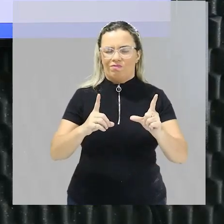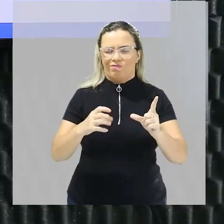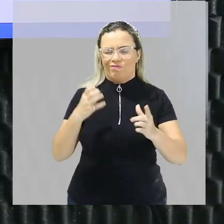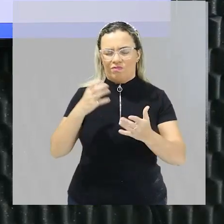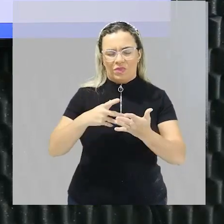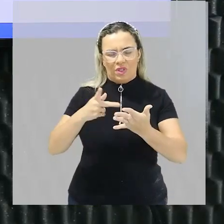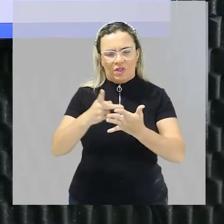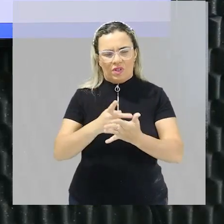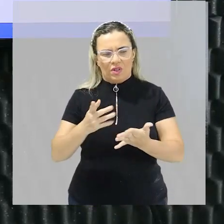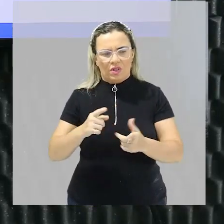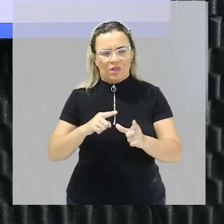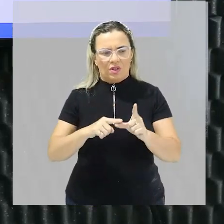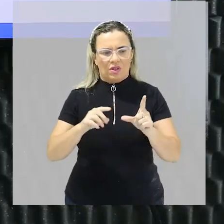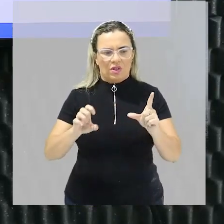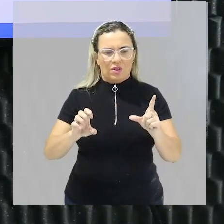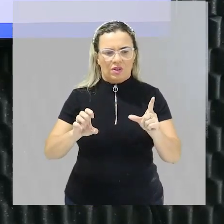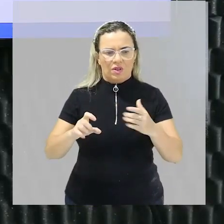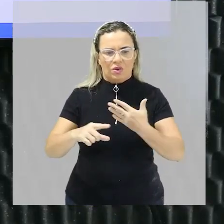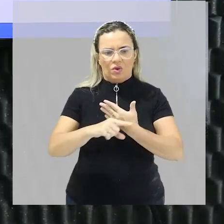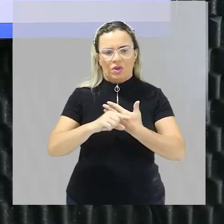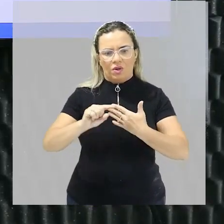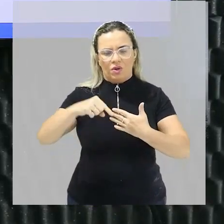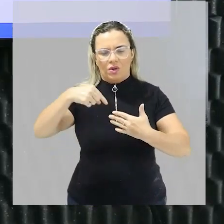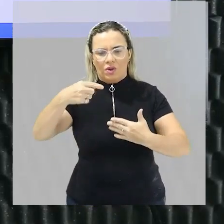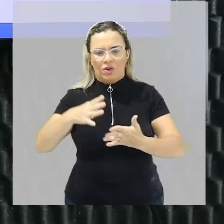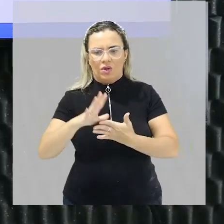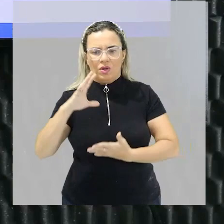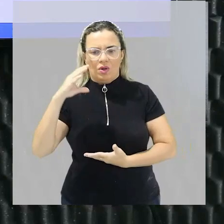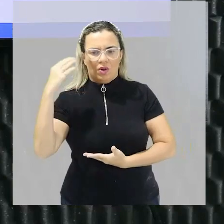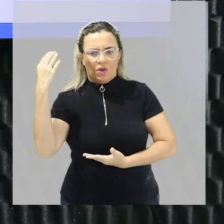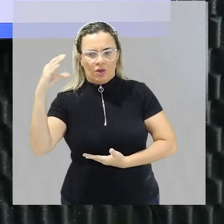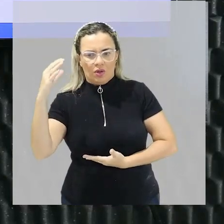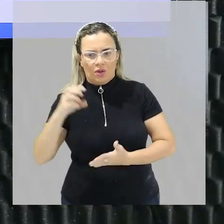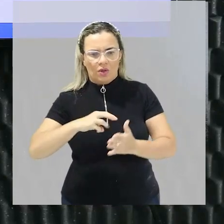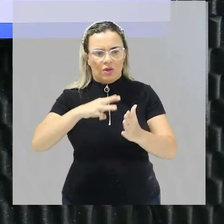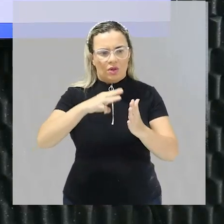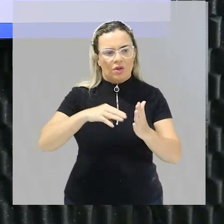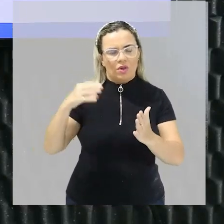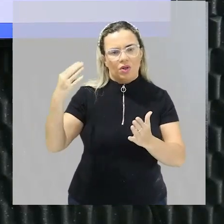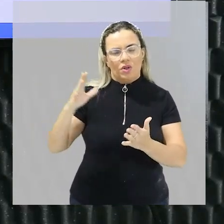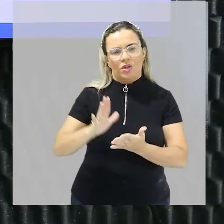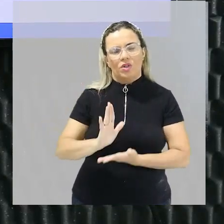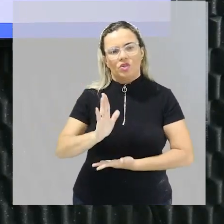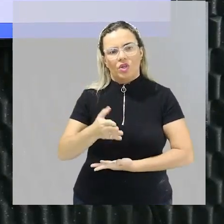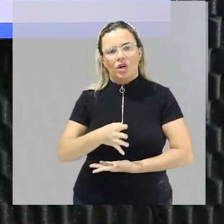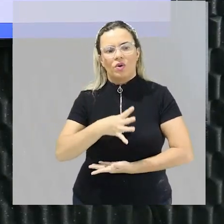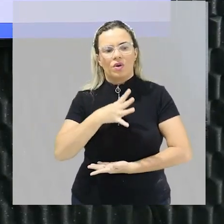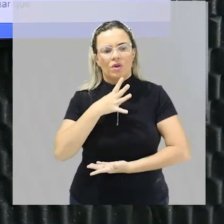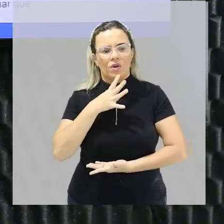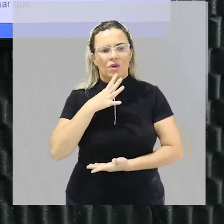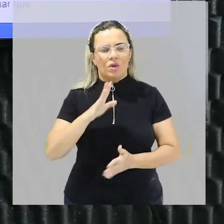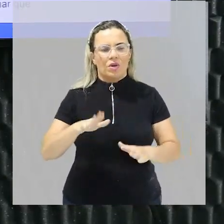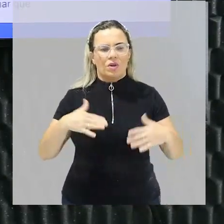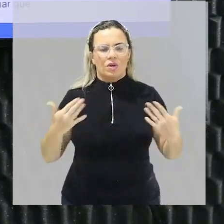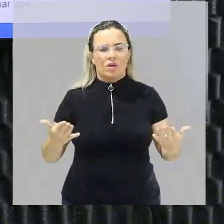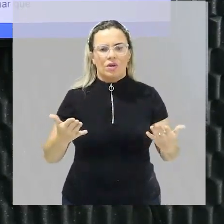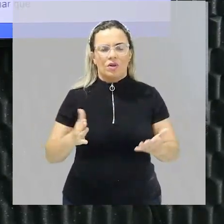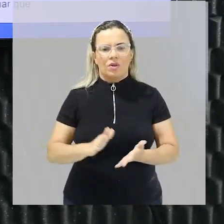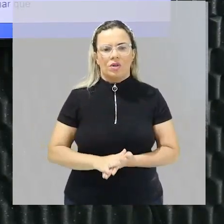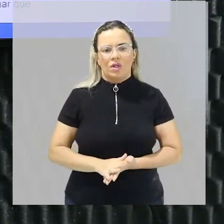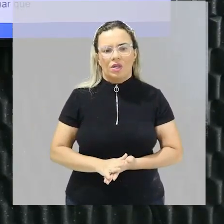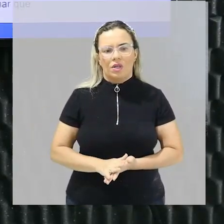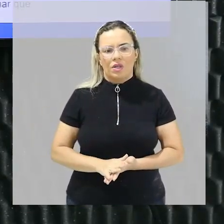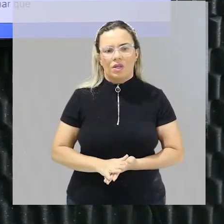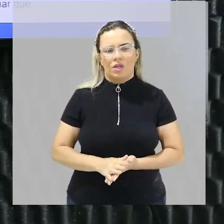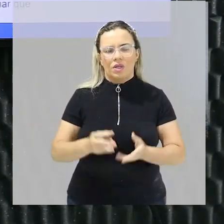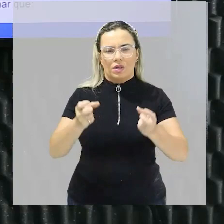Letra E, o autor aponta outro critério científico, além dos métodos científicos conhecidos. Bom, ele está justamente